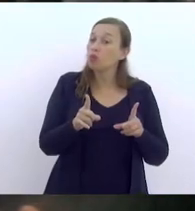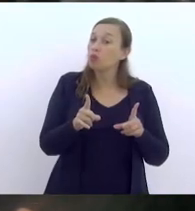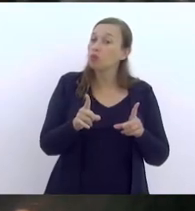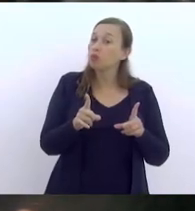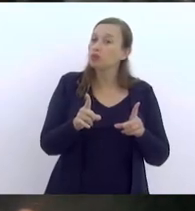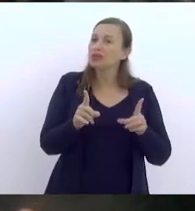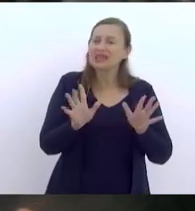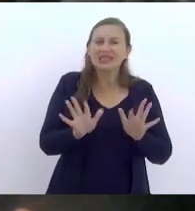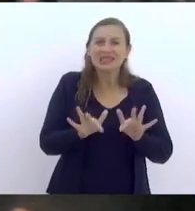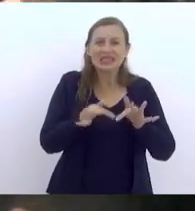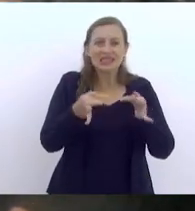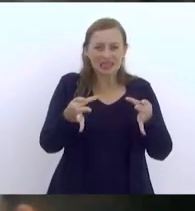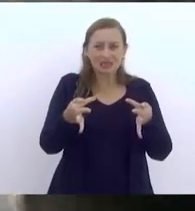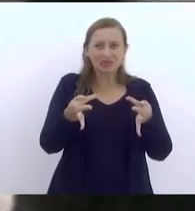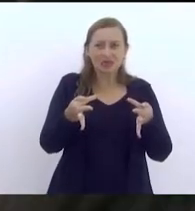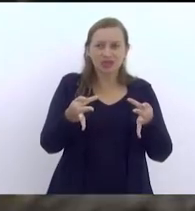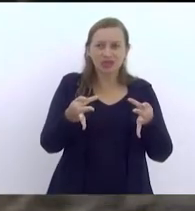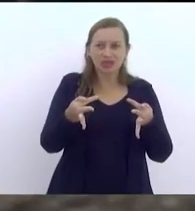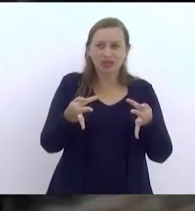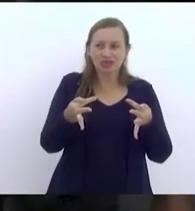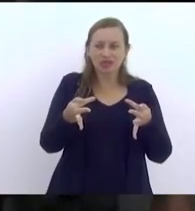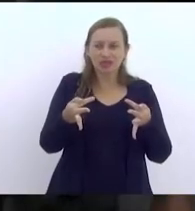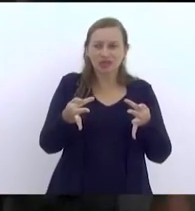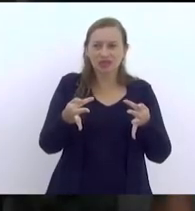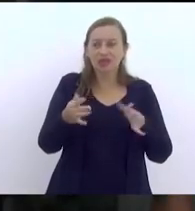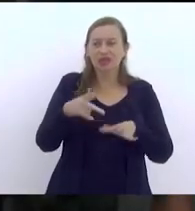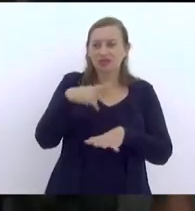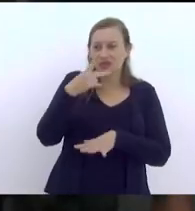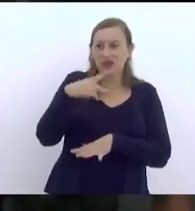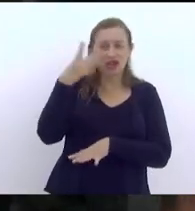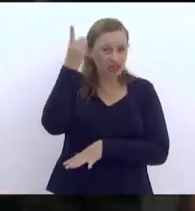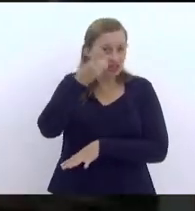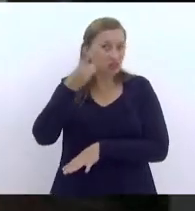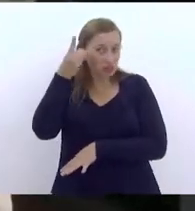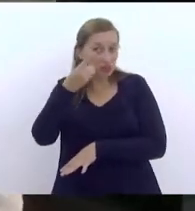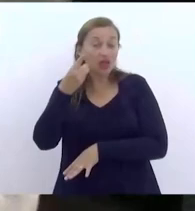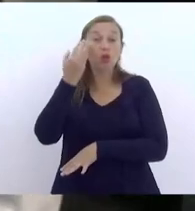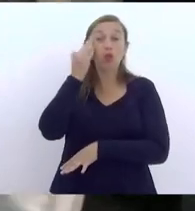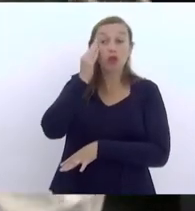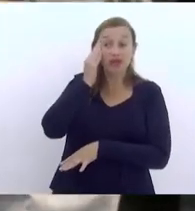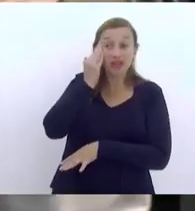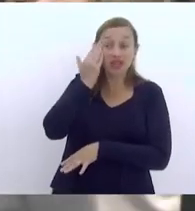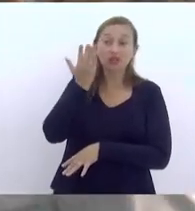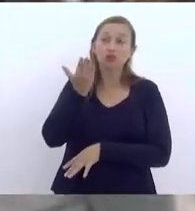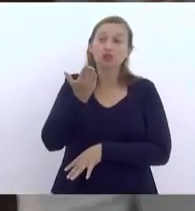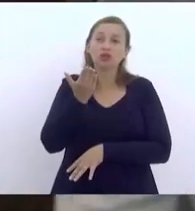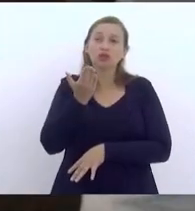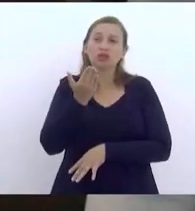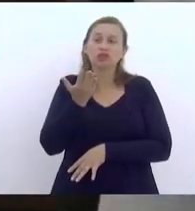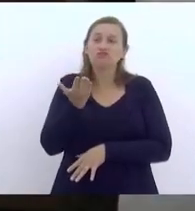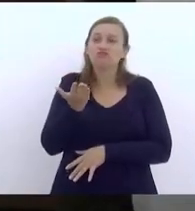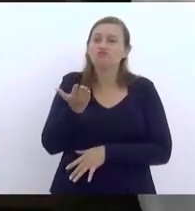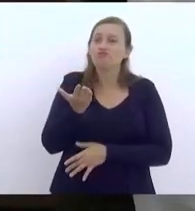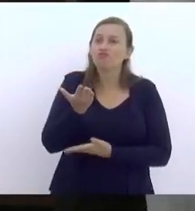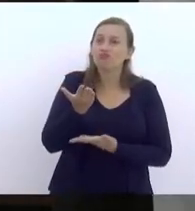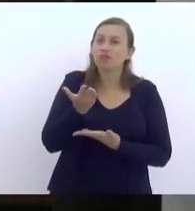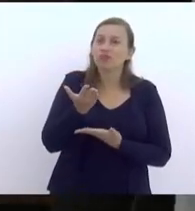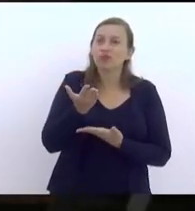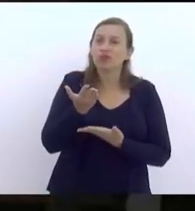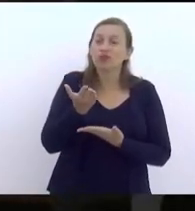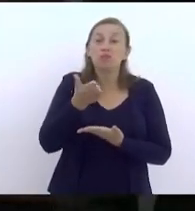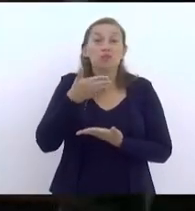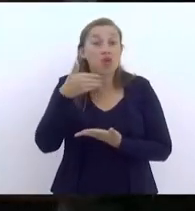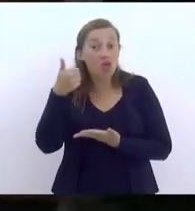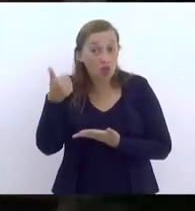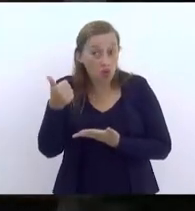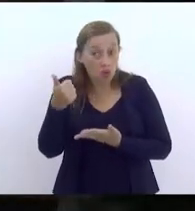pela simples exposição que a deputada aqui fez, eu entendo que seria melhora